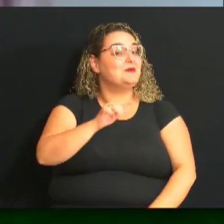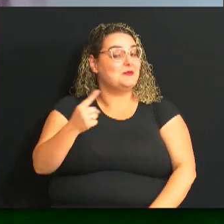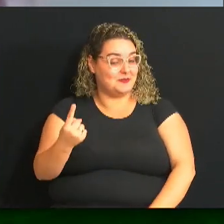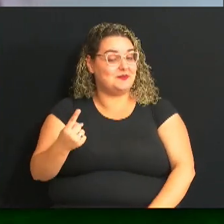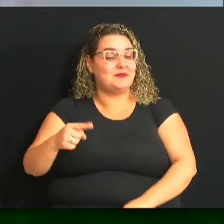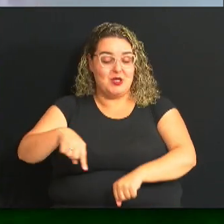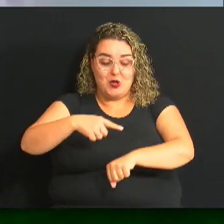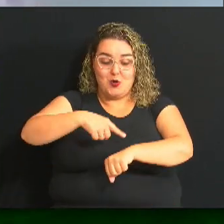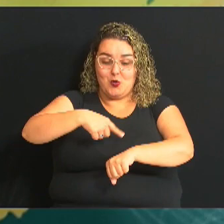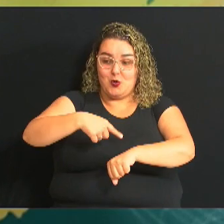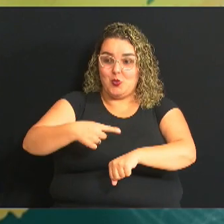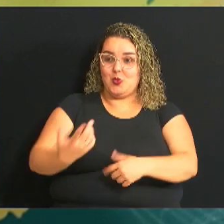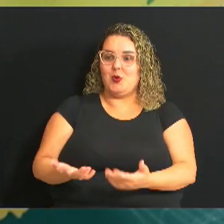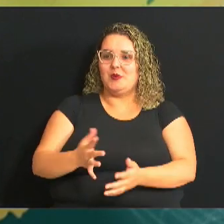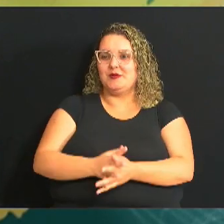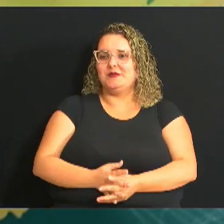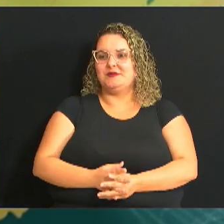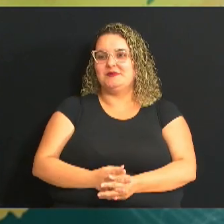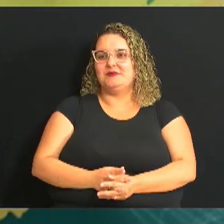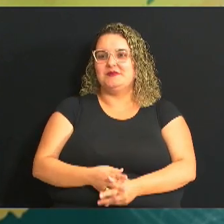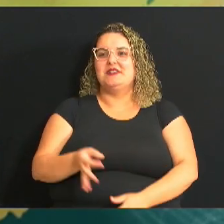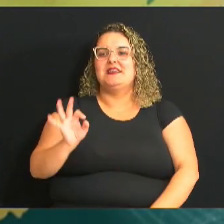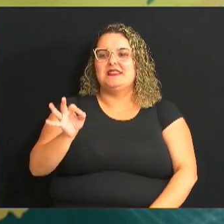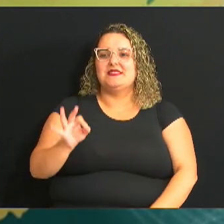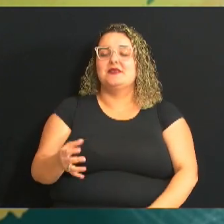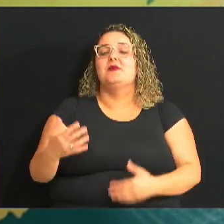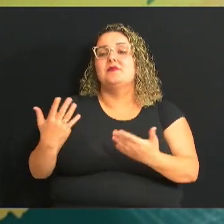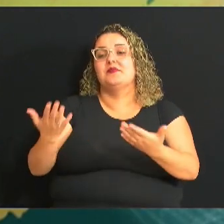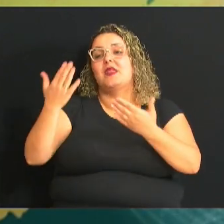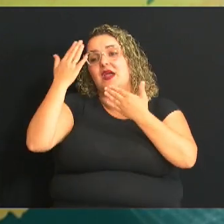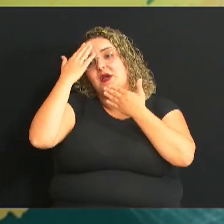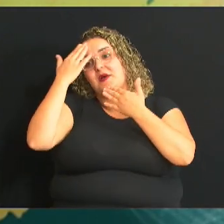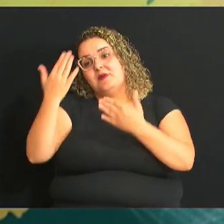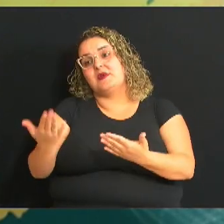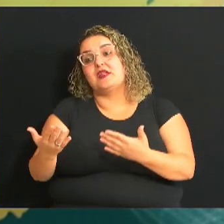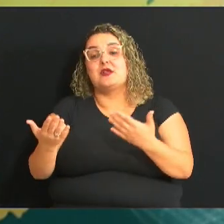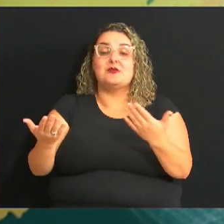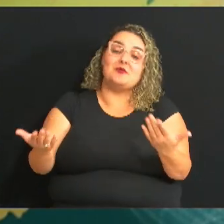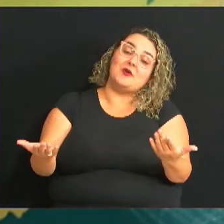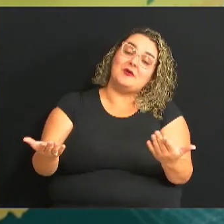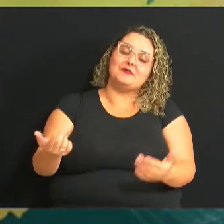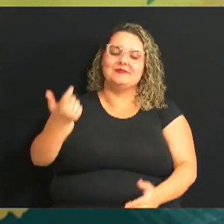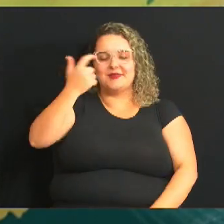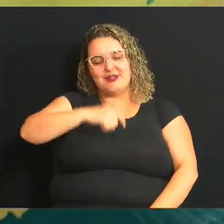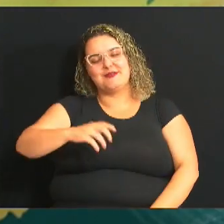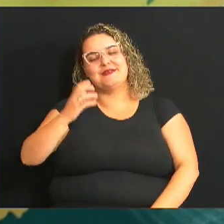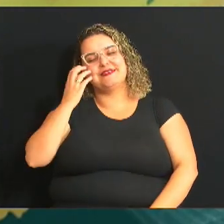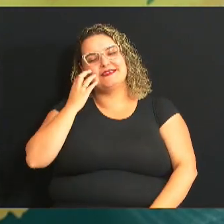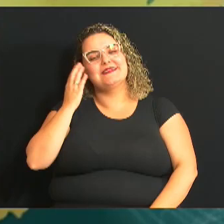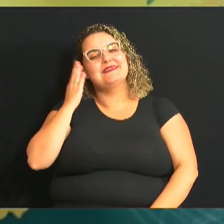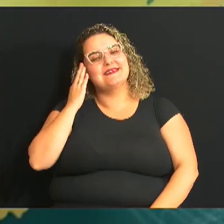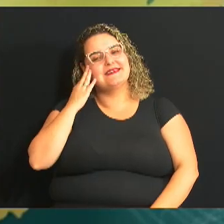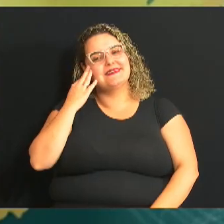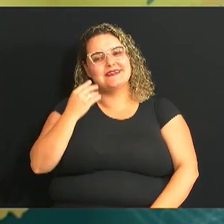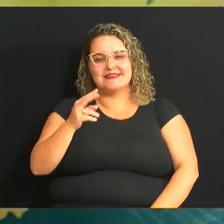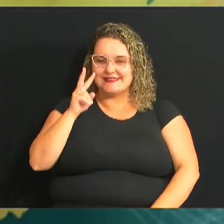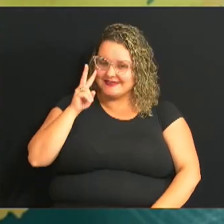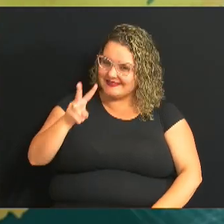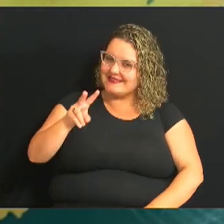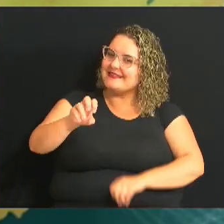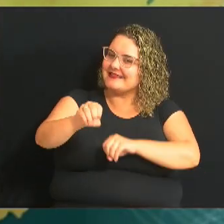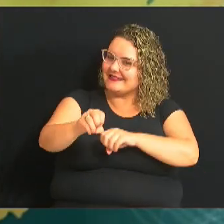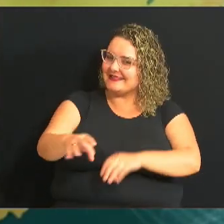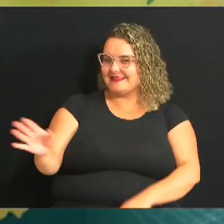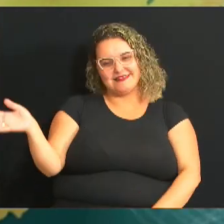só voando. É isso aí, gente. Muito obrigado. Bom, pessoal, eu sou o André Aranha e já sabe, né? Tô sempre, de olho